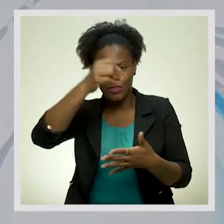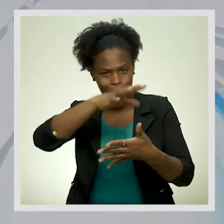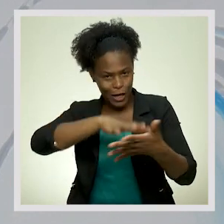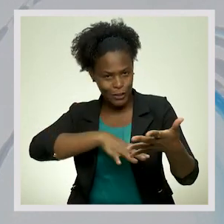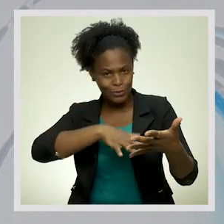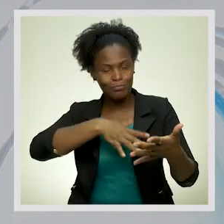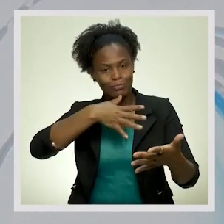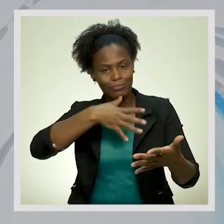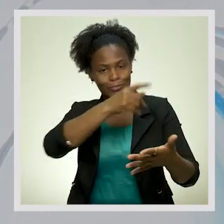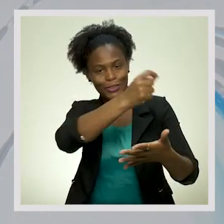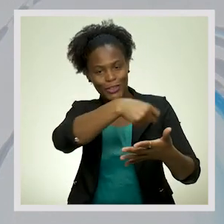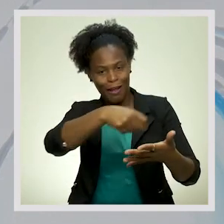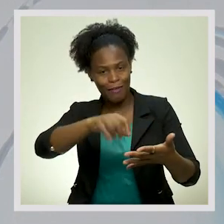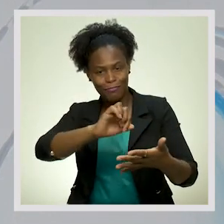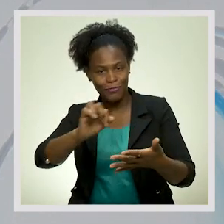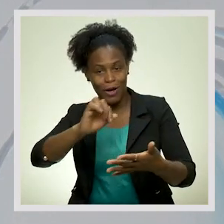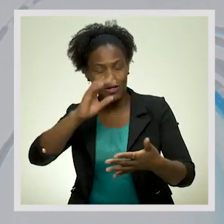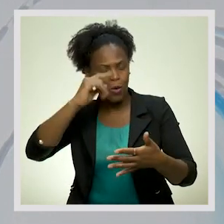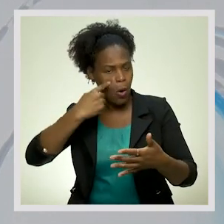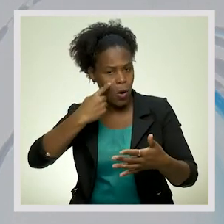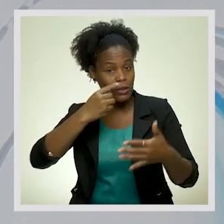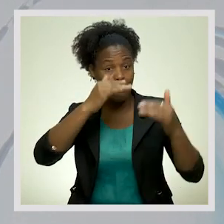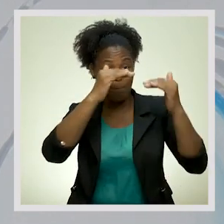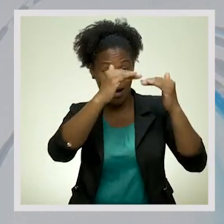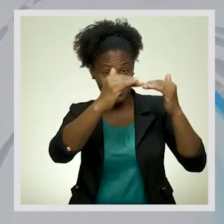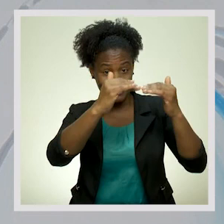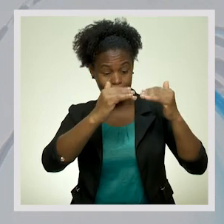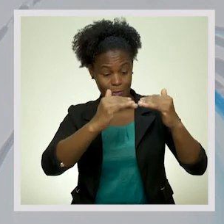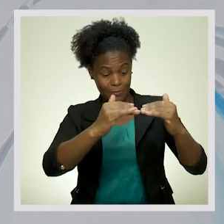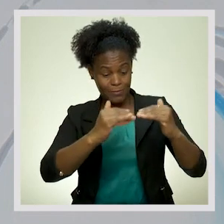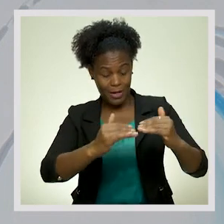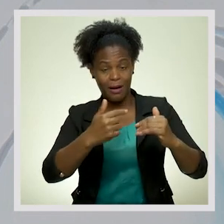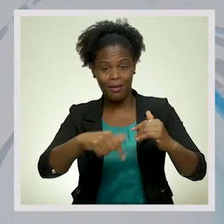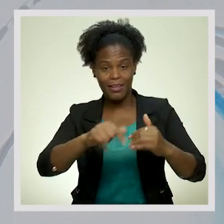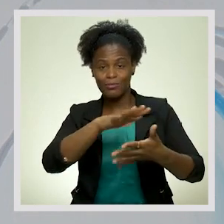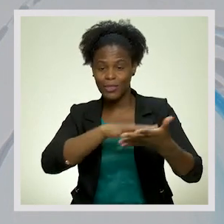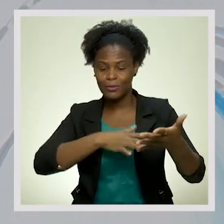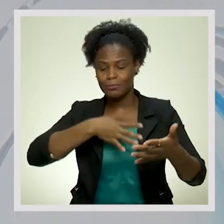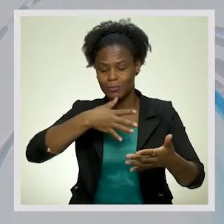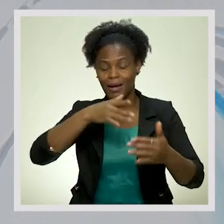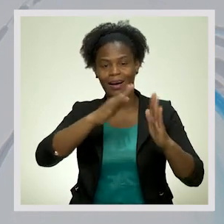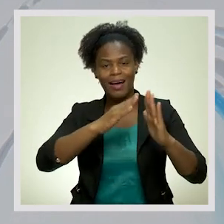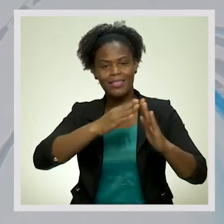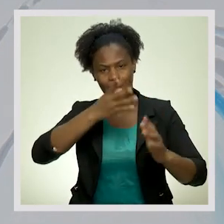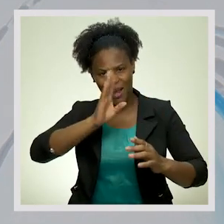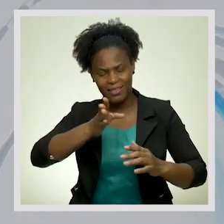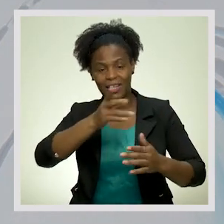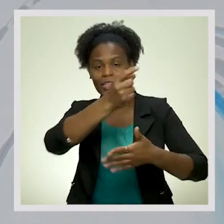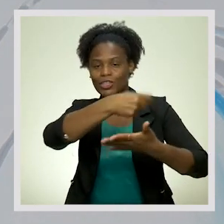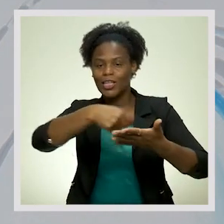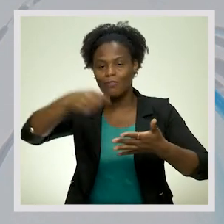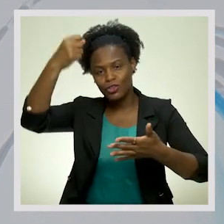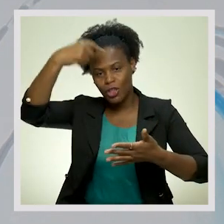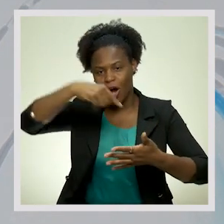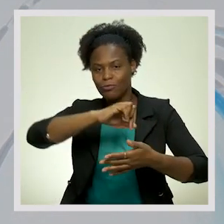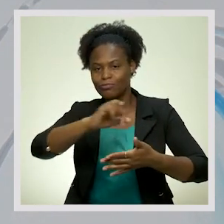texto narrativo. Já conhecem as partes que compõem um texto narrativo. Pratiquem em casa, escrevam as